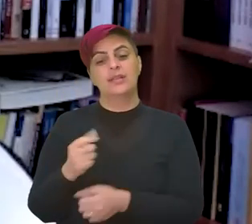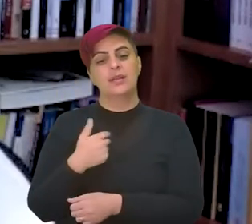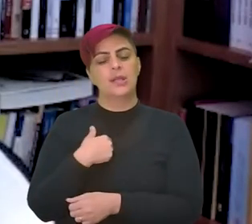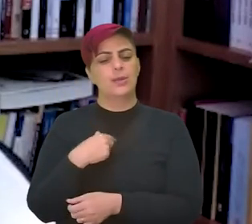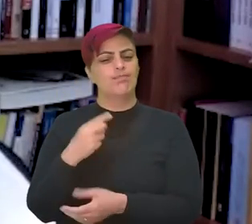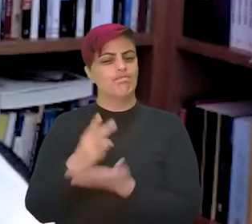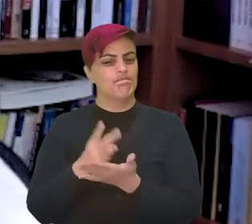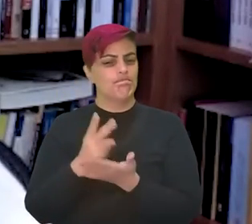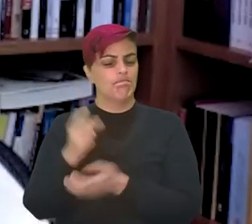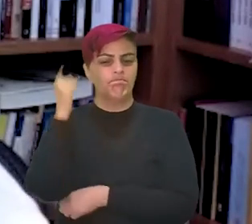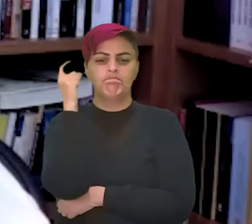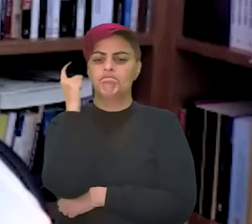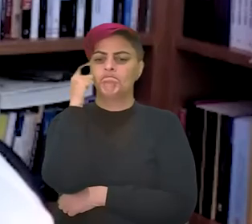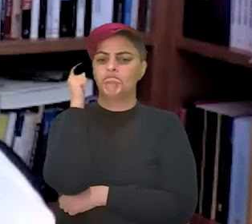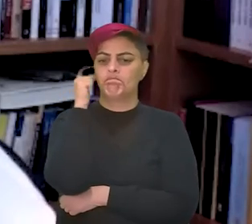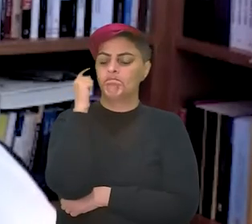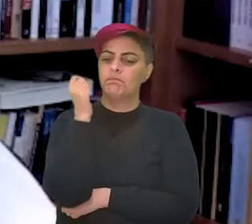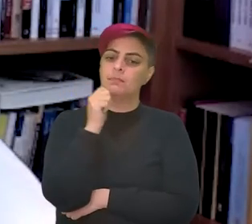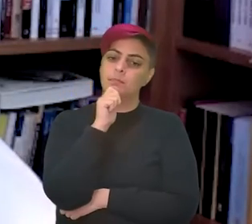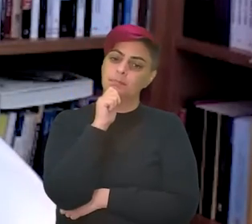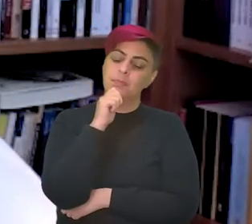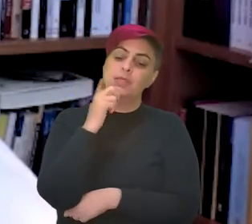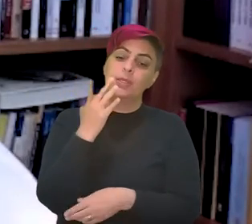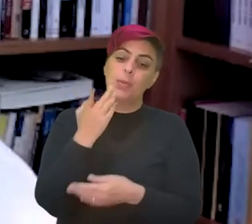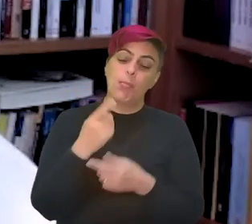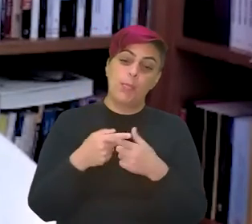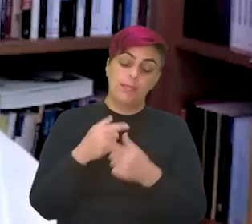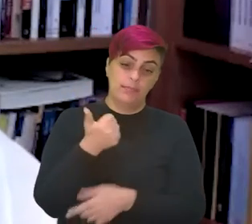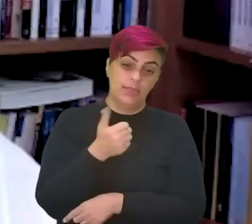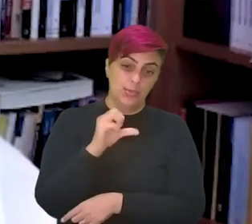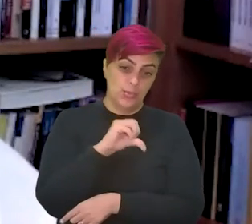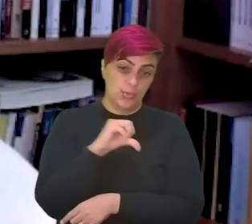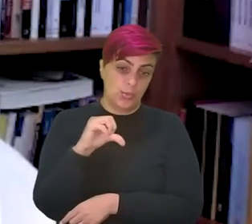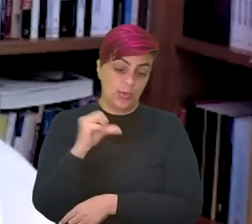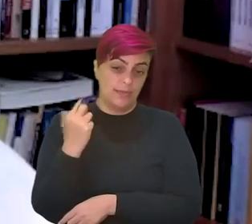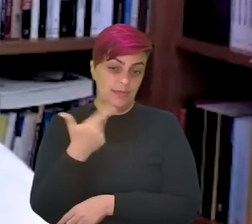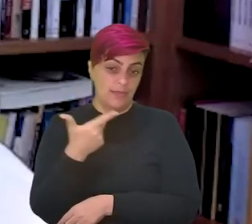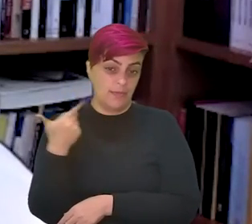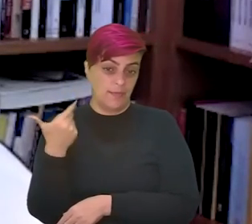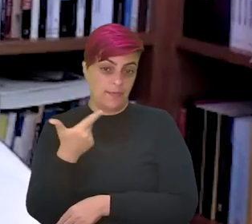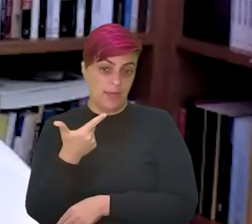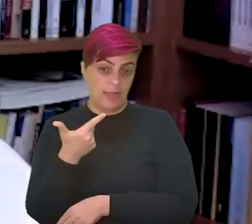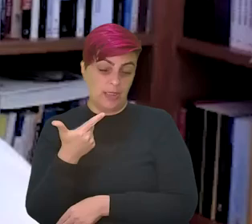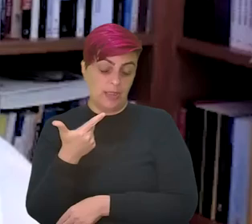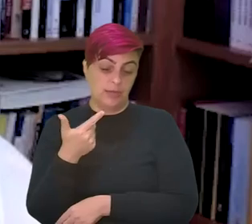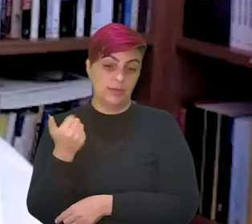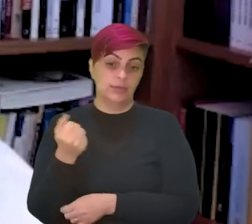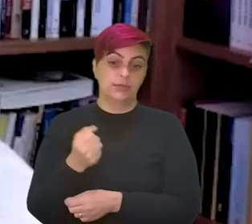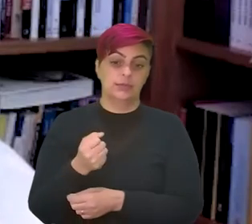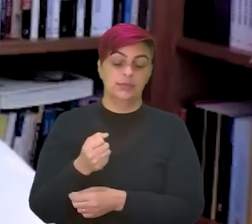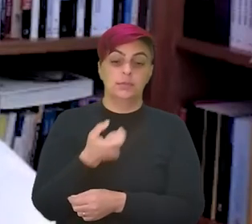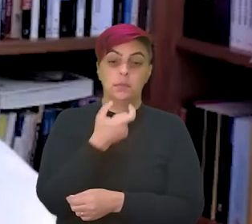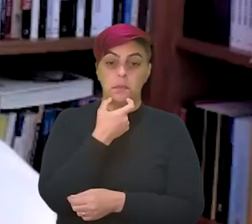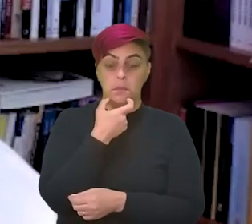que sempre me chamou atenção, que em 1922